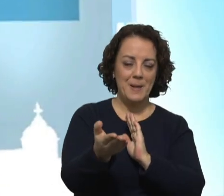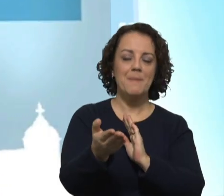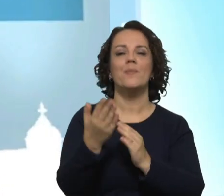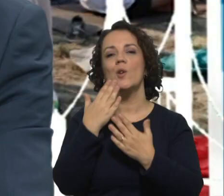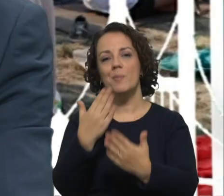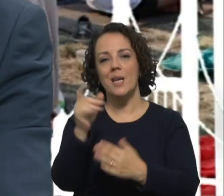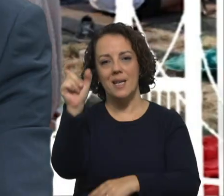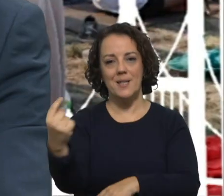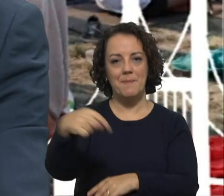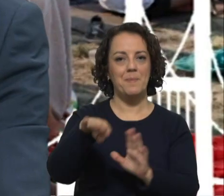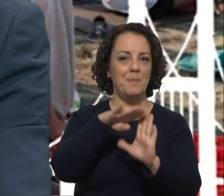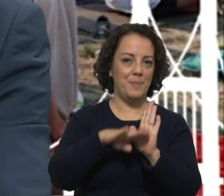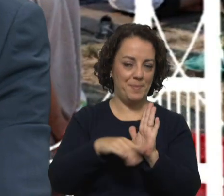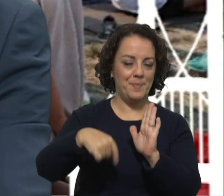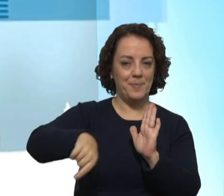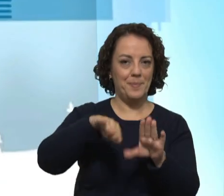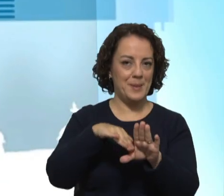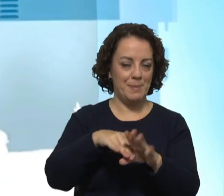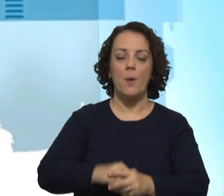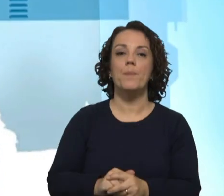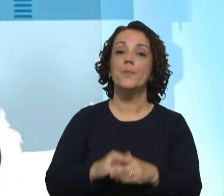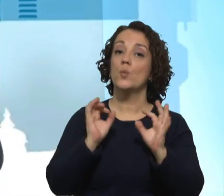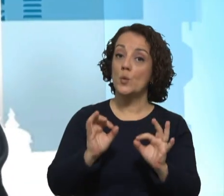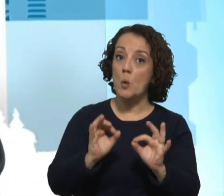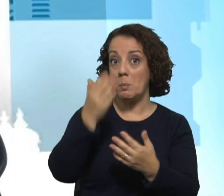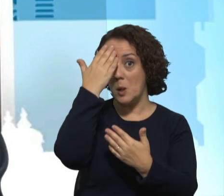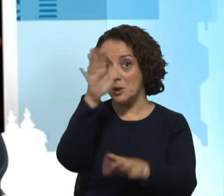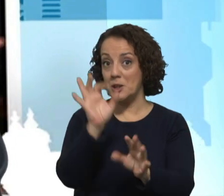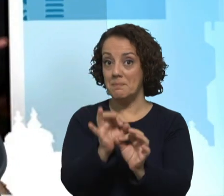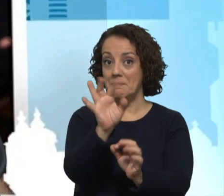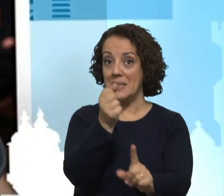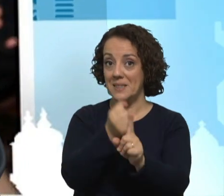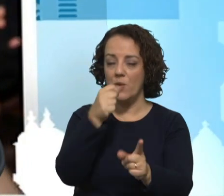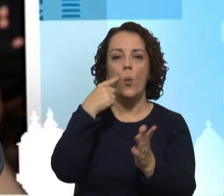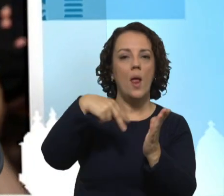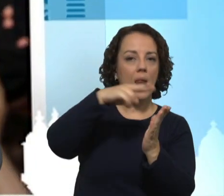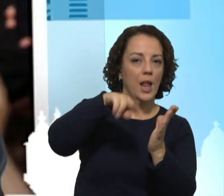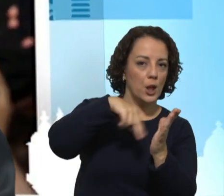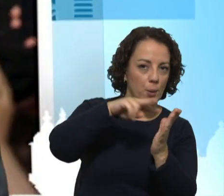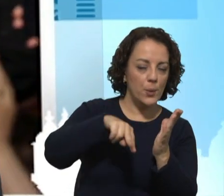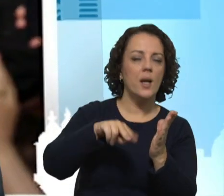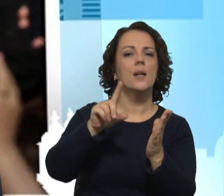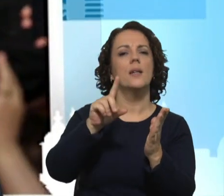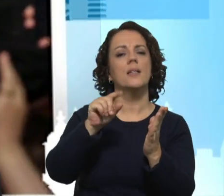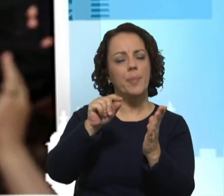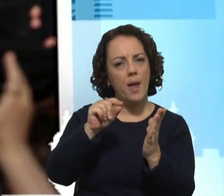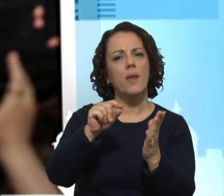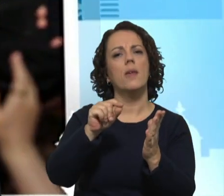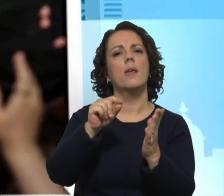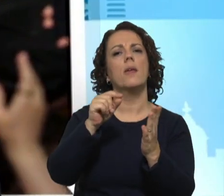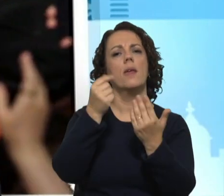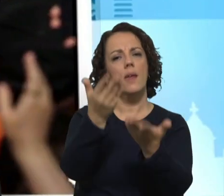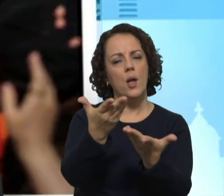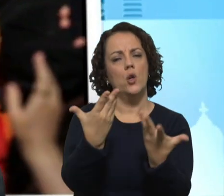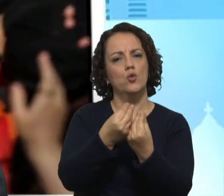Obrigado pela sua presença aqui entre nós. Fica então o desafio, a leitura e também o convite para que se junte a